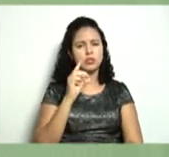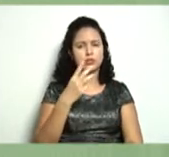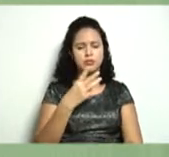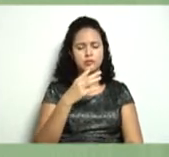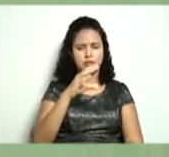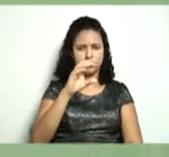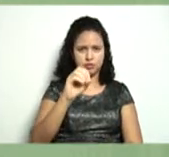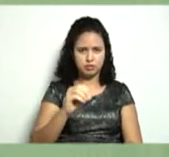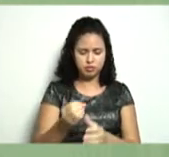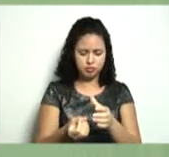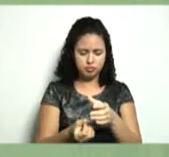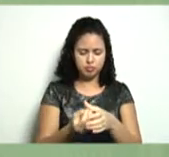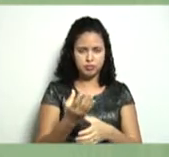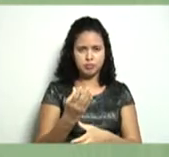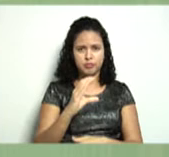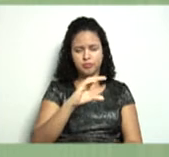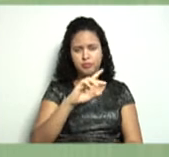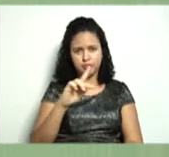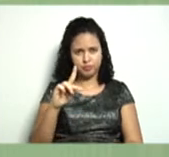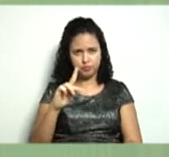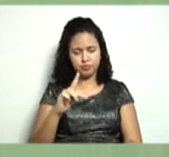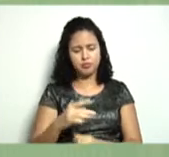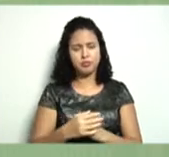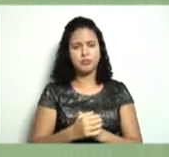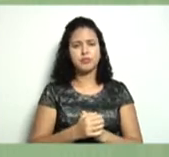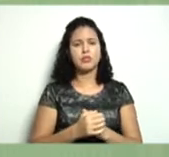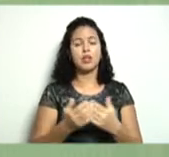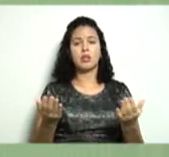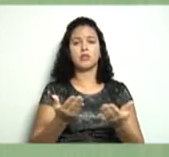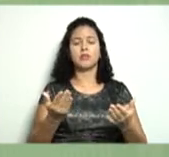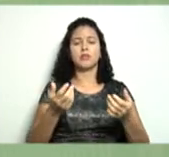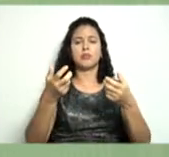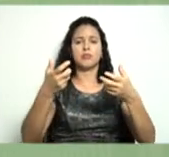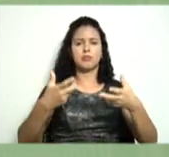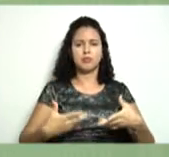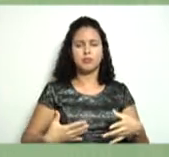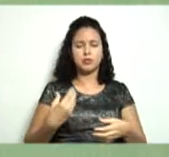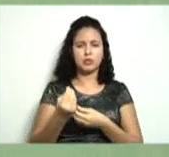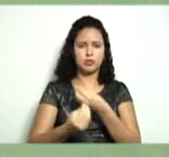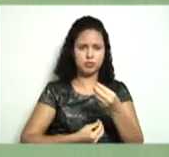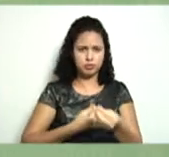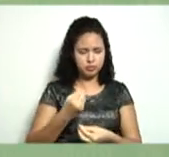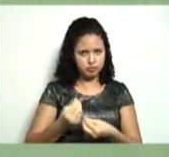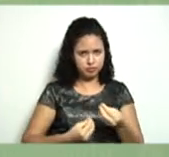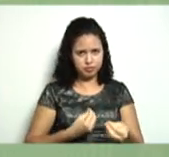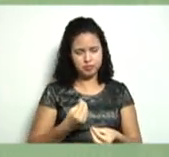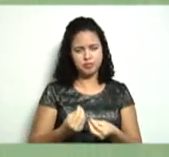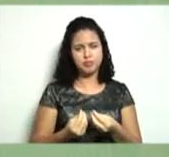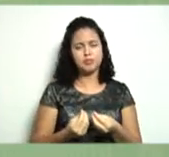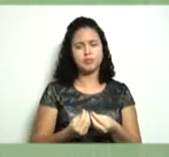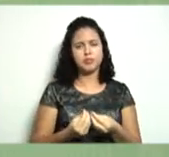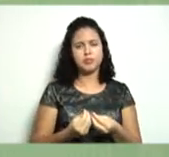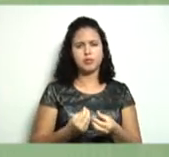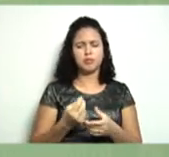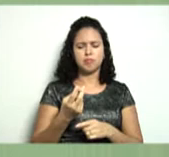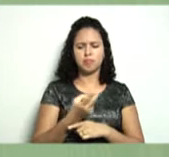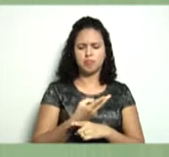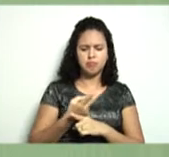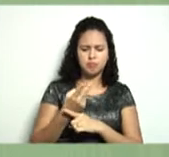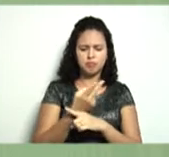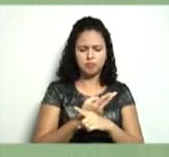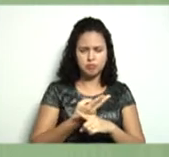da Constituição. Olha aí, aqui agora a gente já está falando como é que será buscada